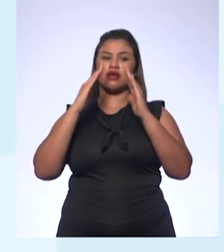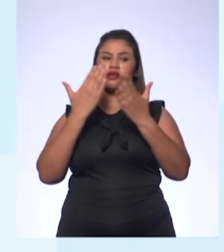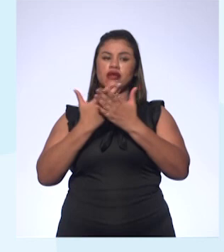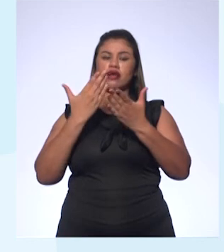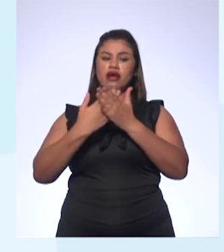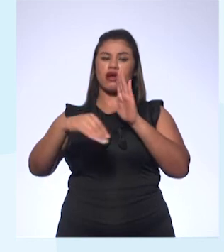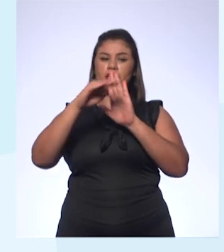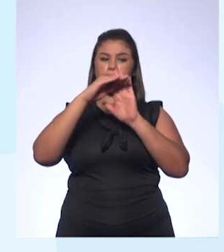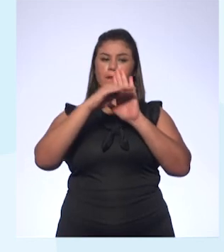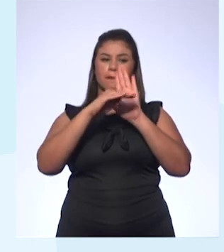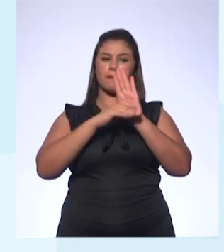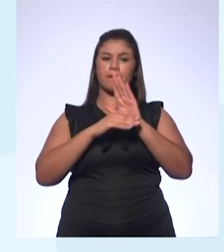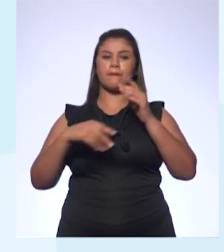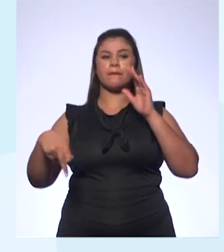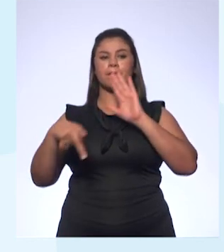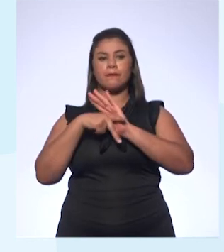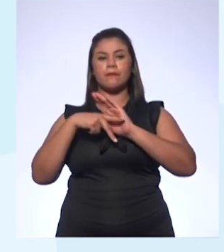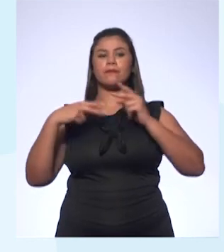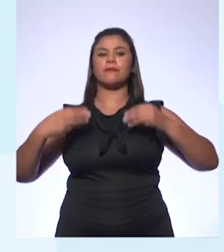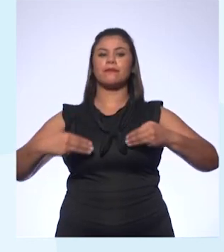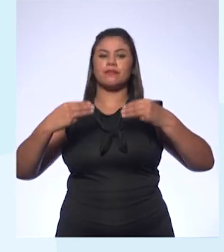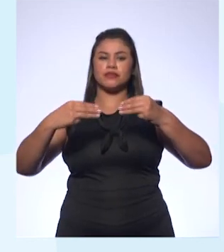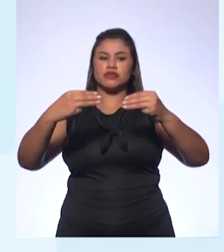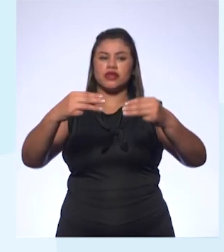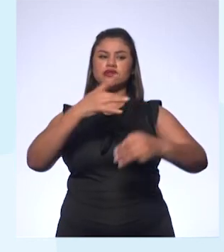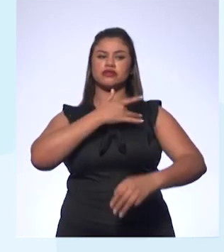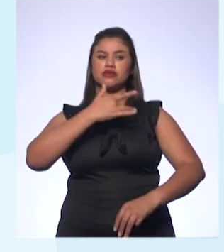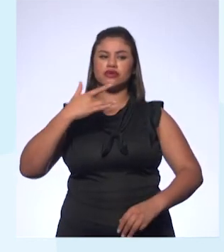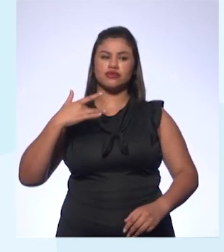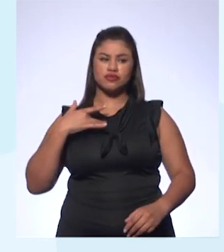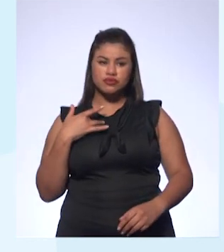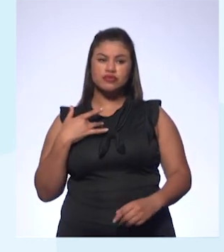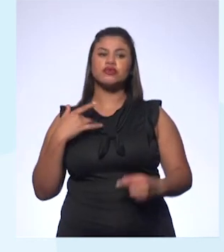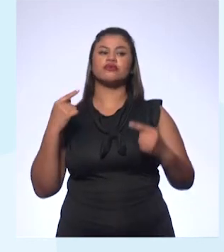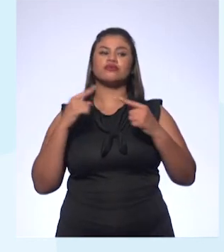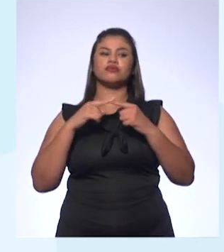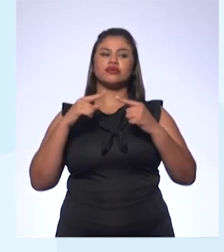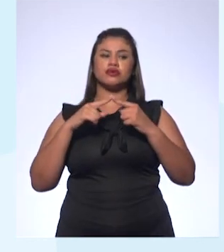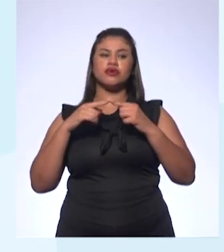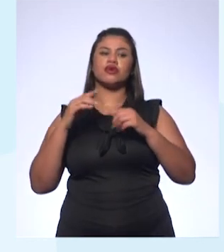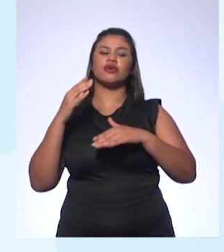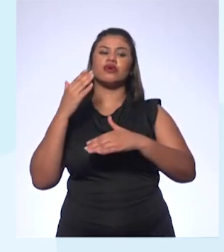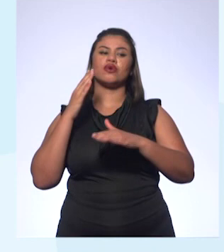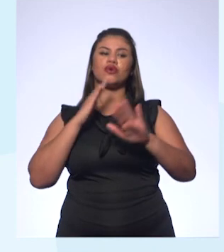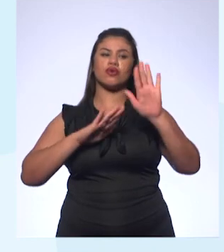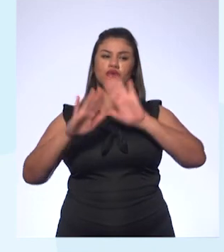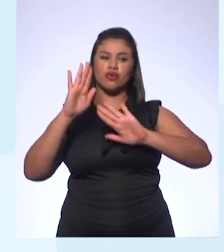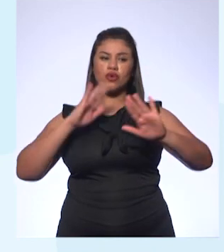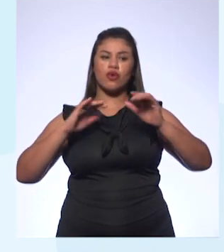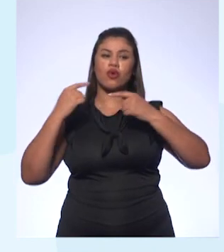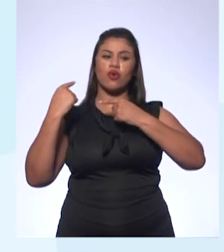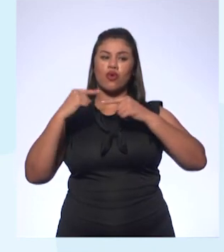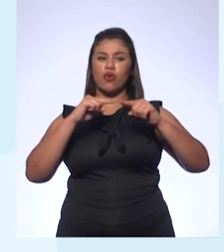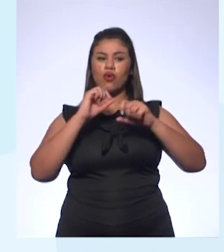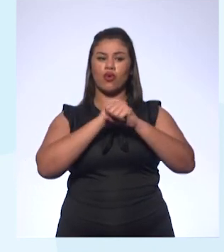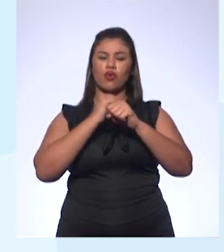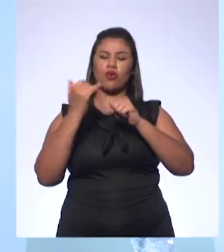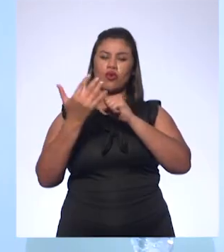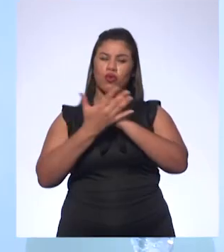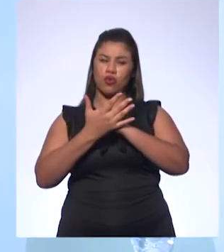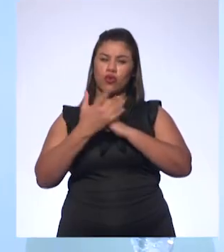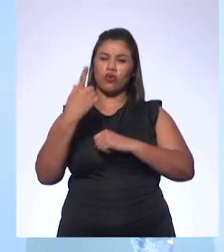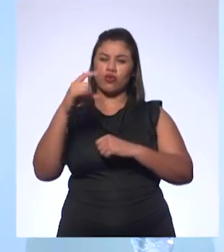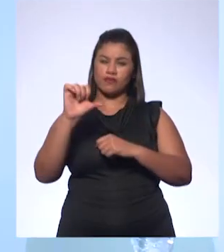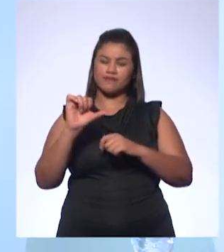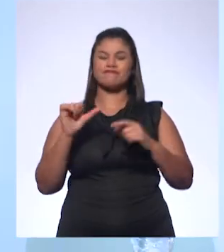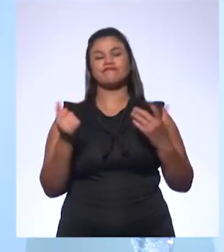atender aos protocolos do Ministério da Saúde, a prevenção, né, o combate e disseminação da Covid-19. Então, construam cartazes aí